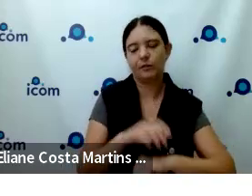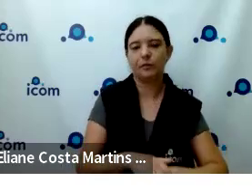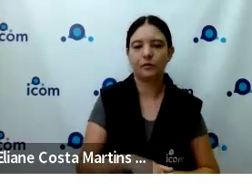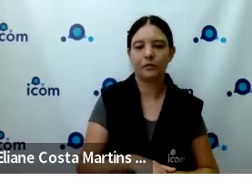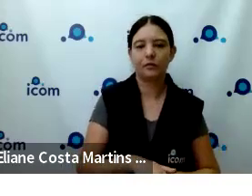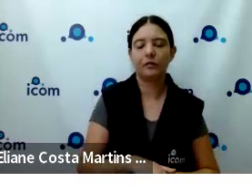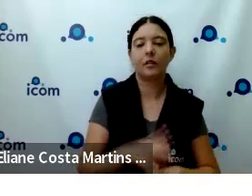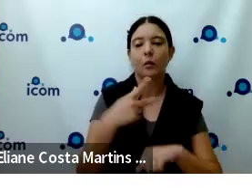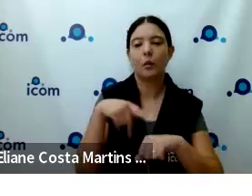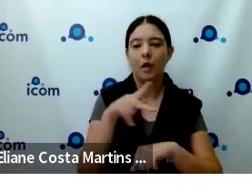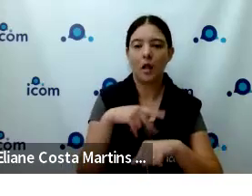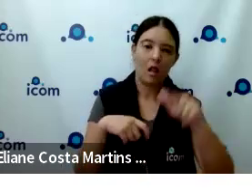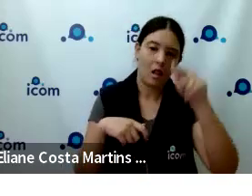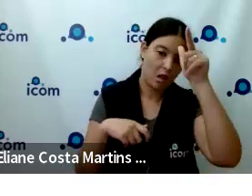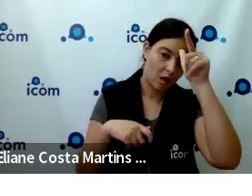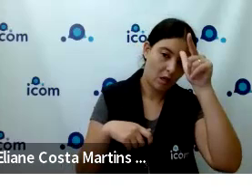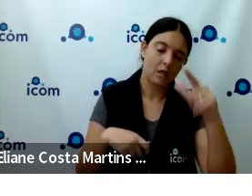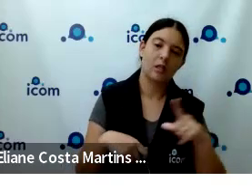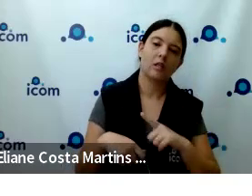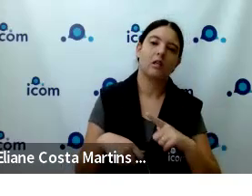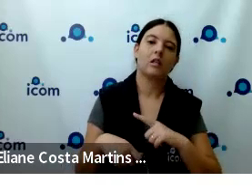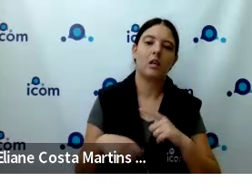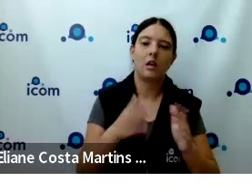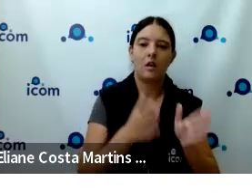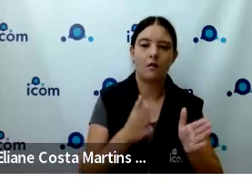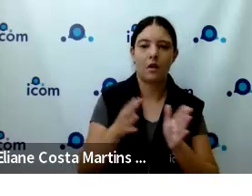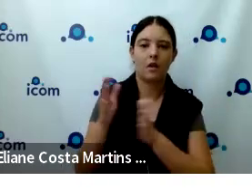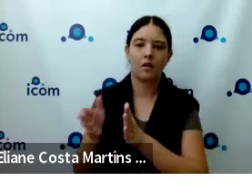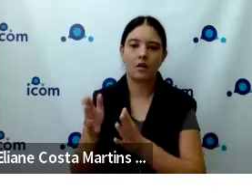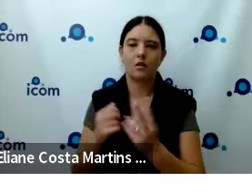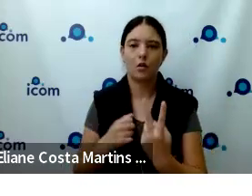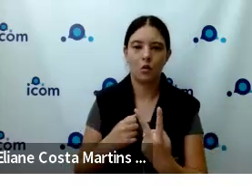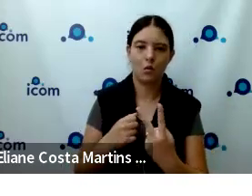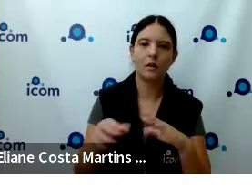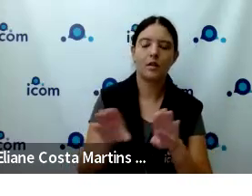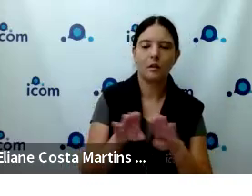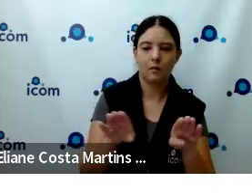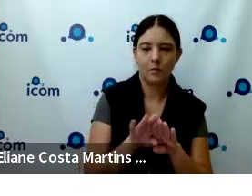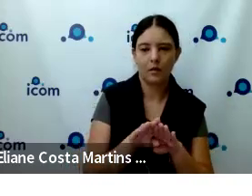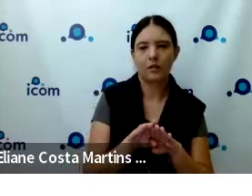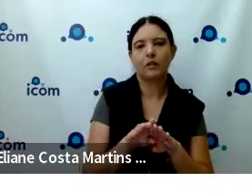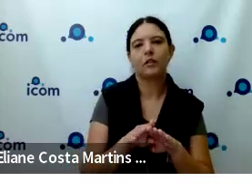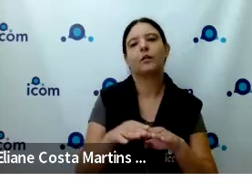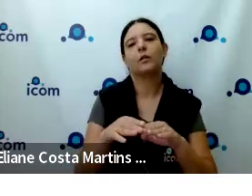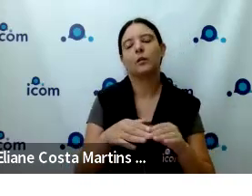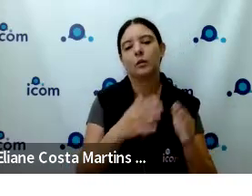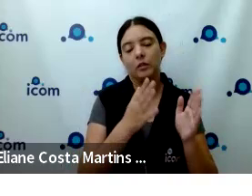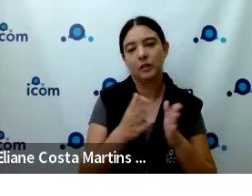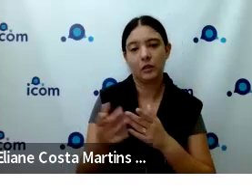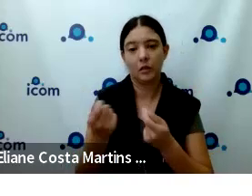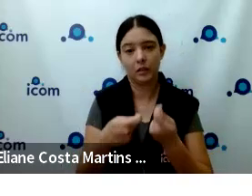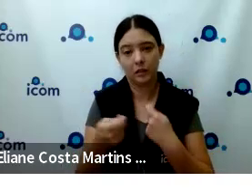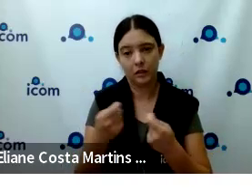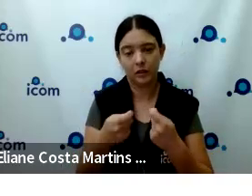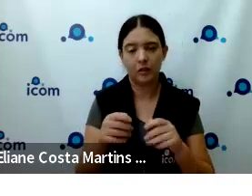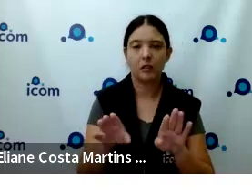Na Alemanha, existem duas fases, nomeadamente o procedimento administrativo e o